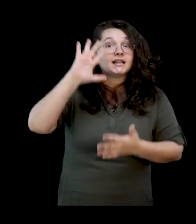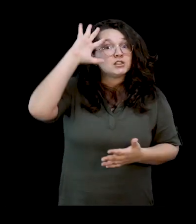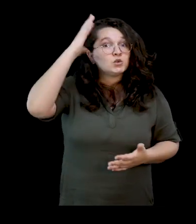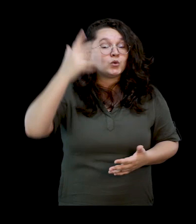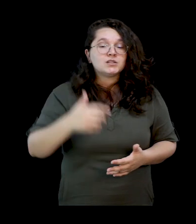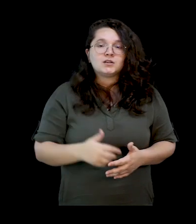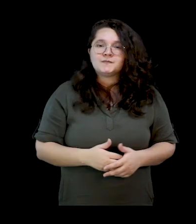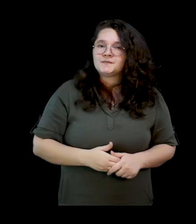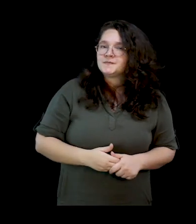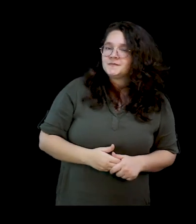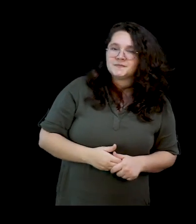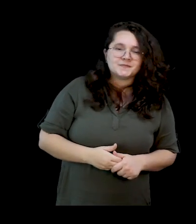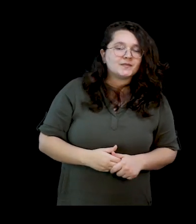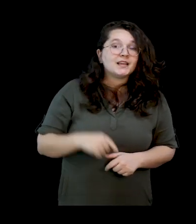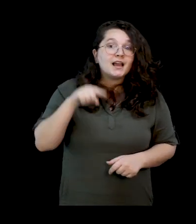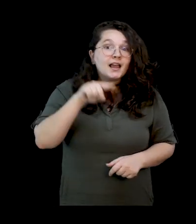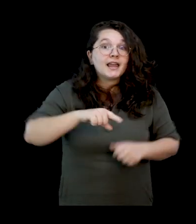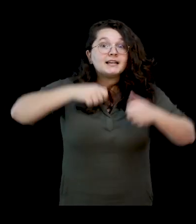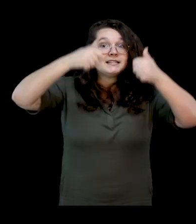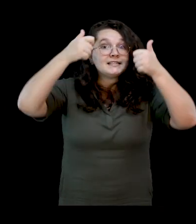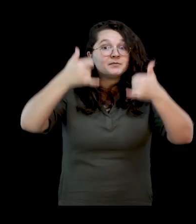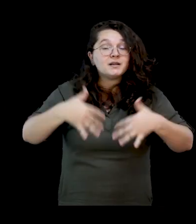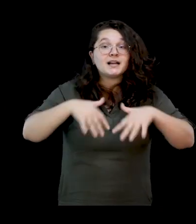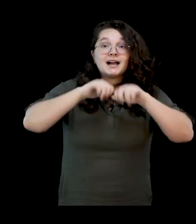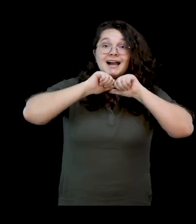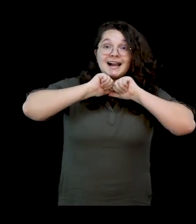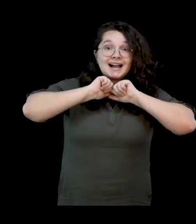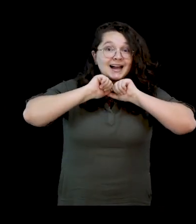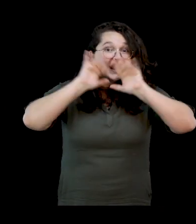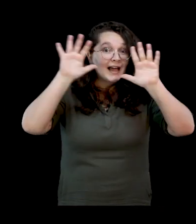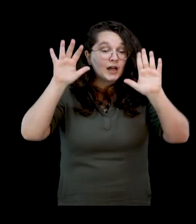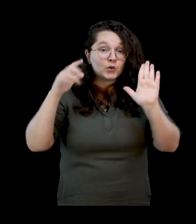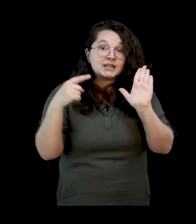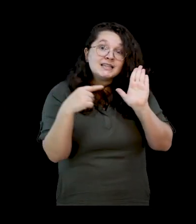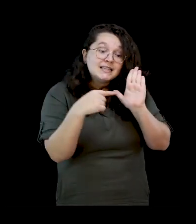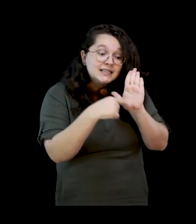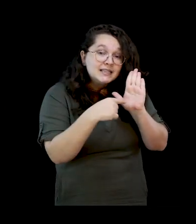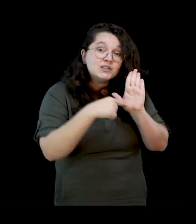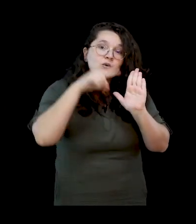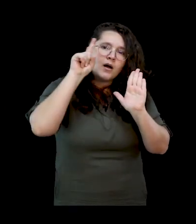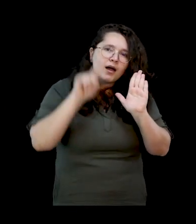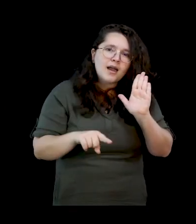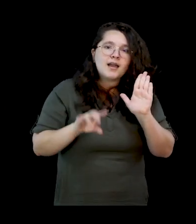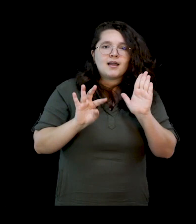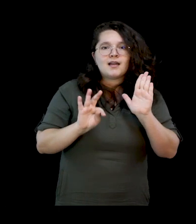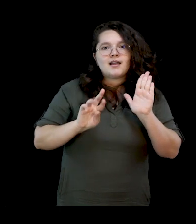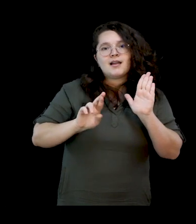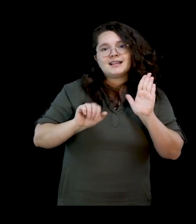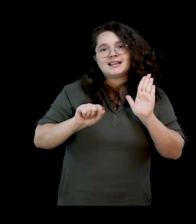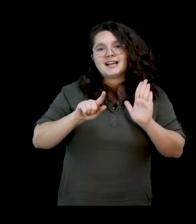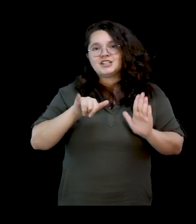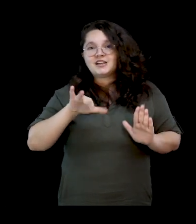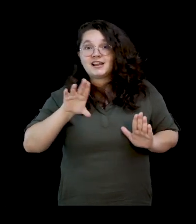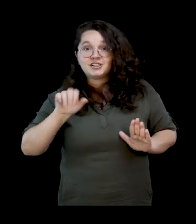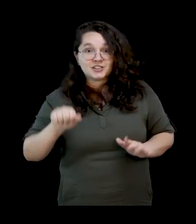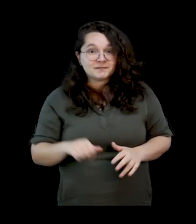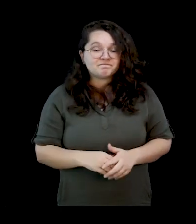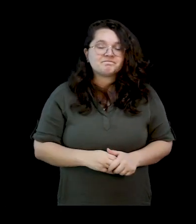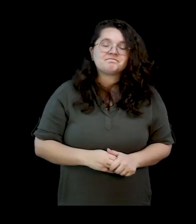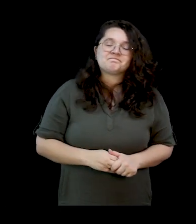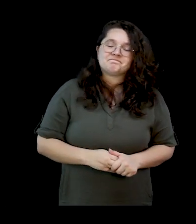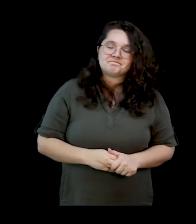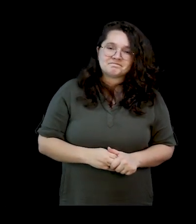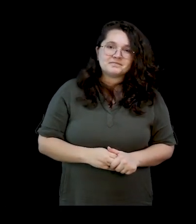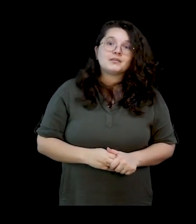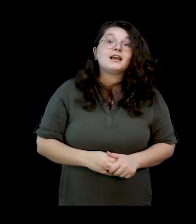solução desses problemas, mas ele está dizendo de maneira muito clara: olha, isto aqui se desenha como uma tragédia. Lembrando